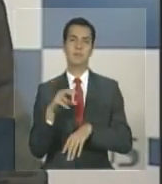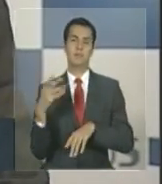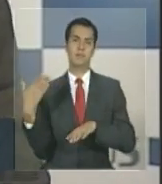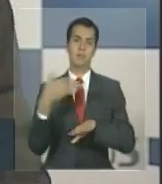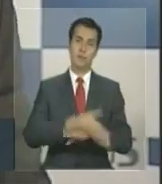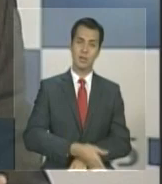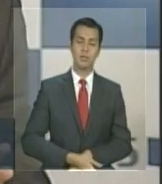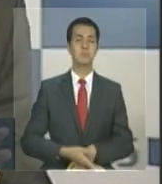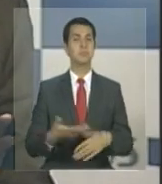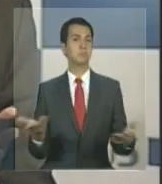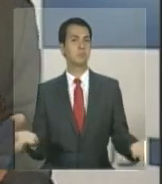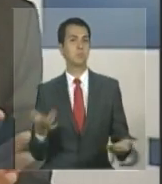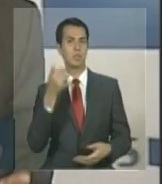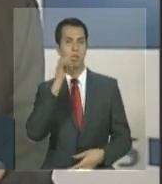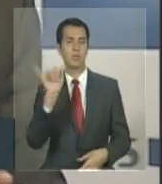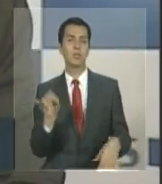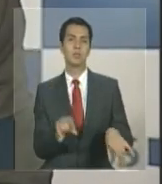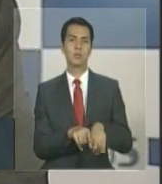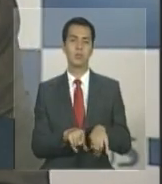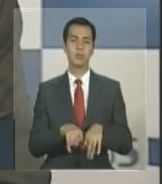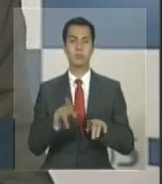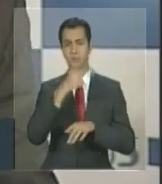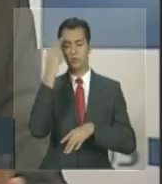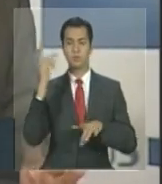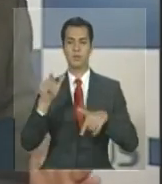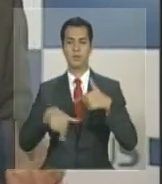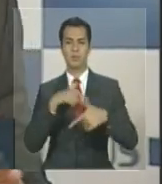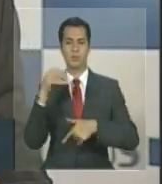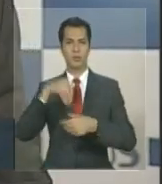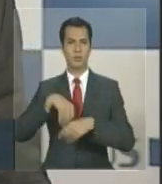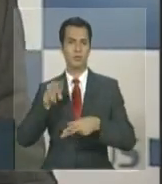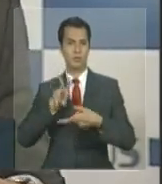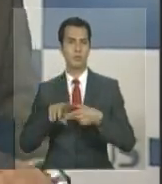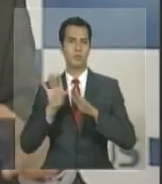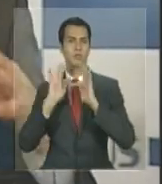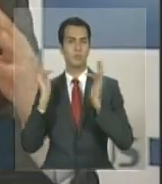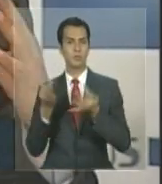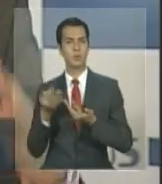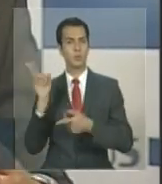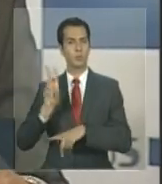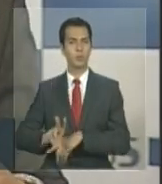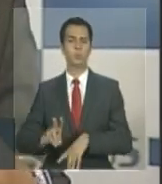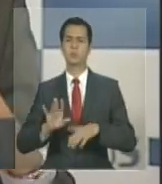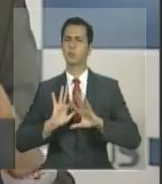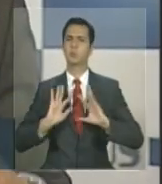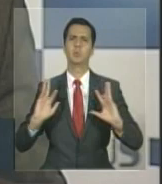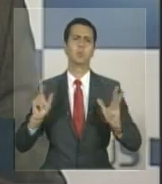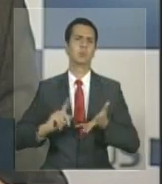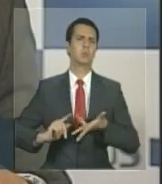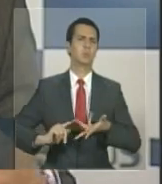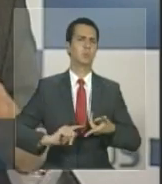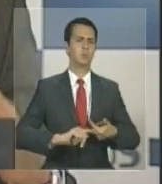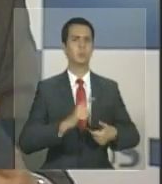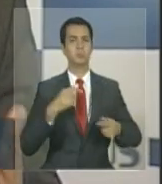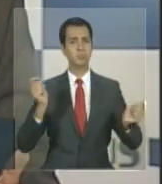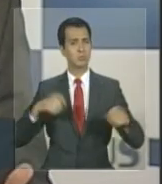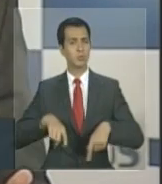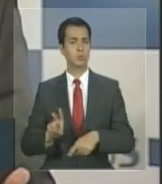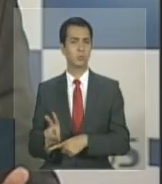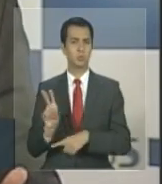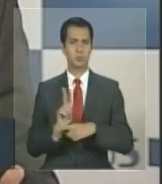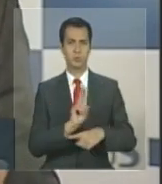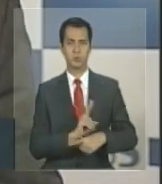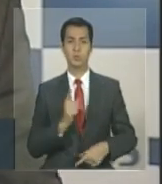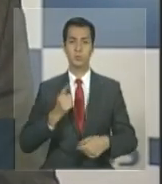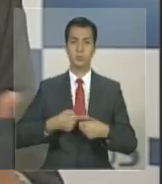trabalham no sistema prisional, os familiares dos trabalhadores que trabalham no sistema prisional. Ou seja, nós estamos pegando um local de altíssimo risco